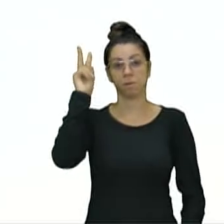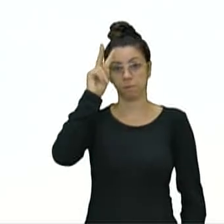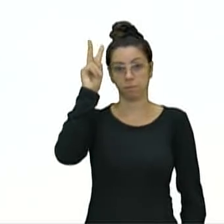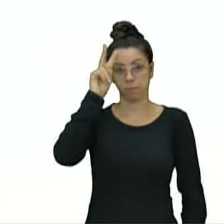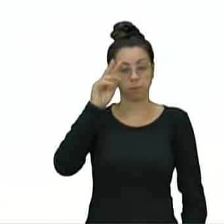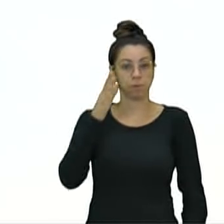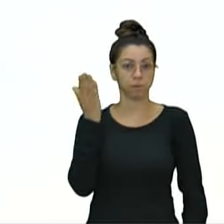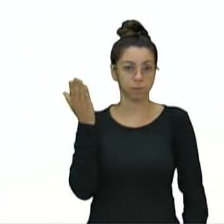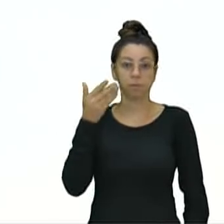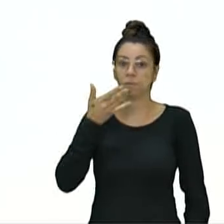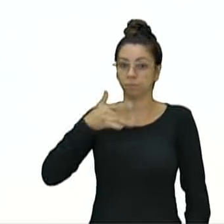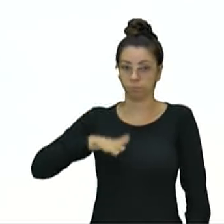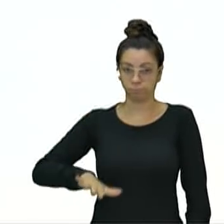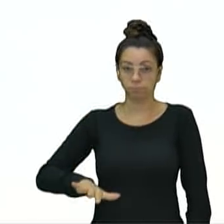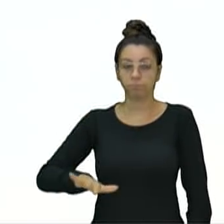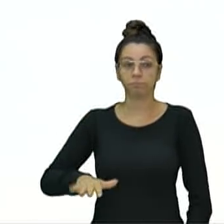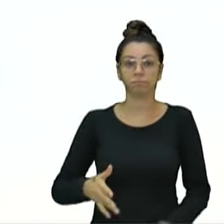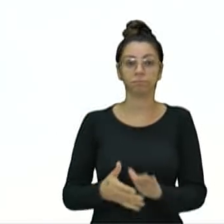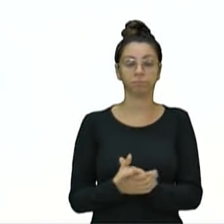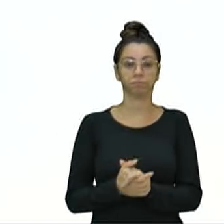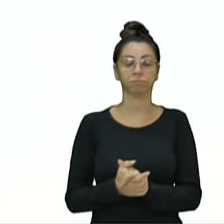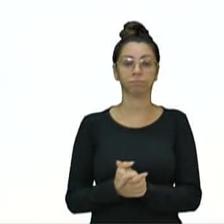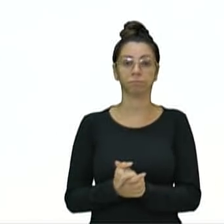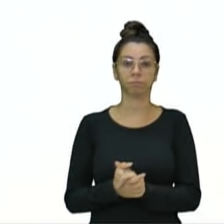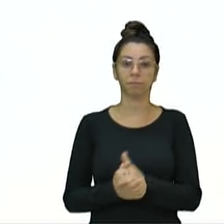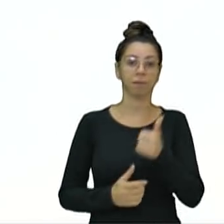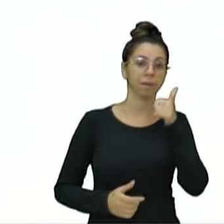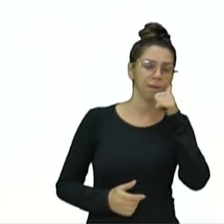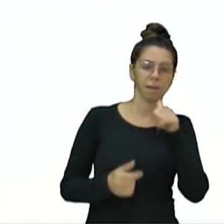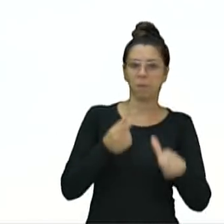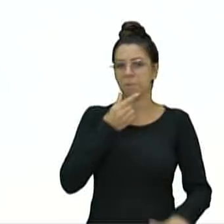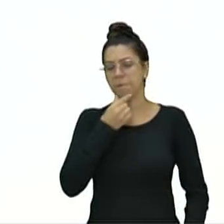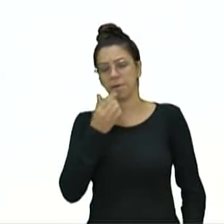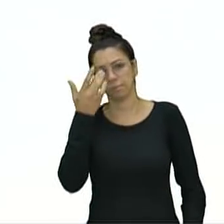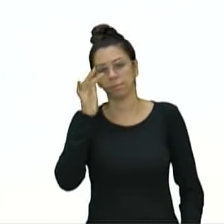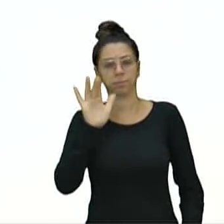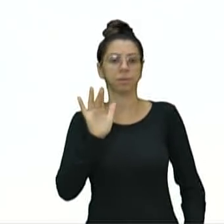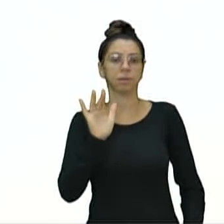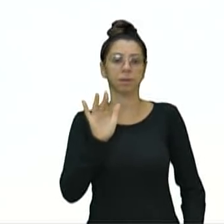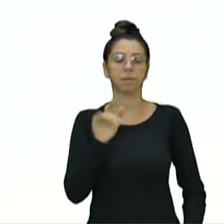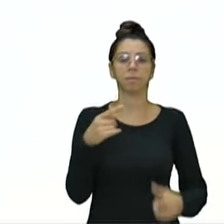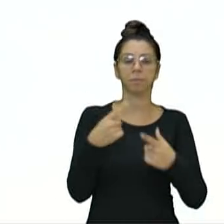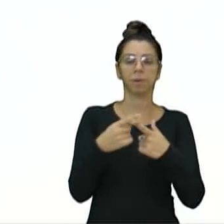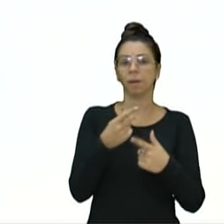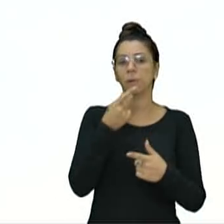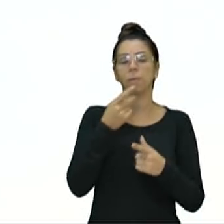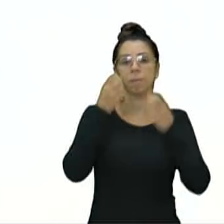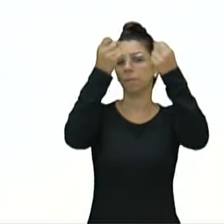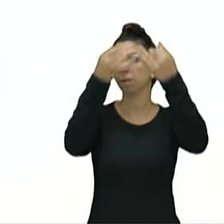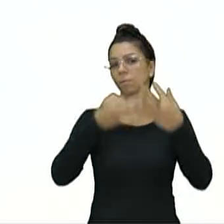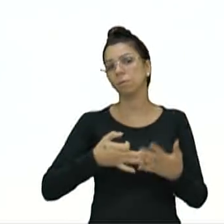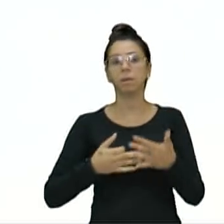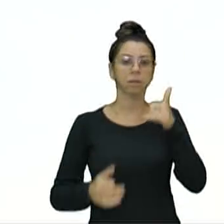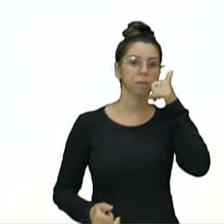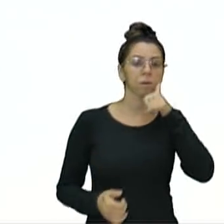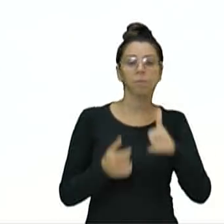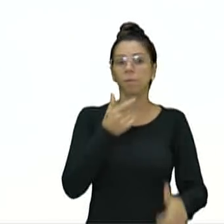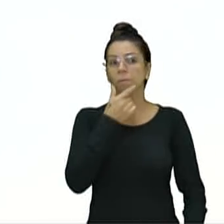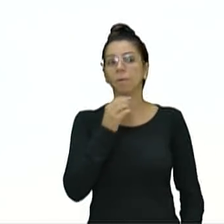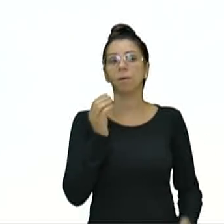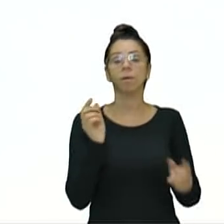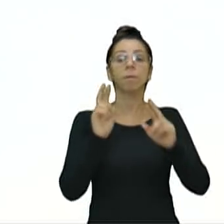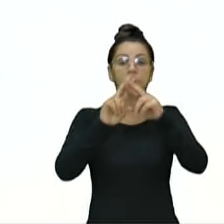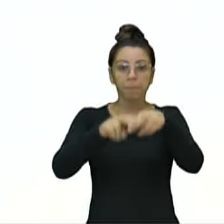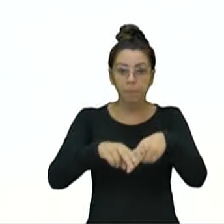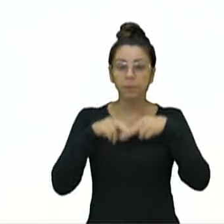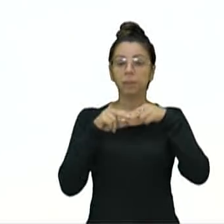infância dela ali em cima. Na verdade, é ela ou ele, porque não tinha na fonte lá se era um homem ou uma mulher, tá? Por isso que eu coloquei aqui